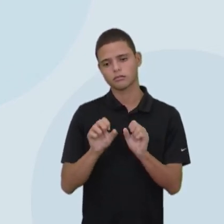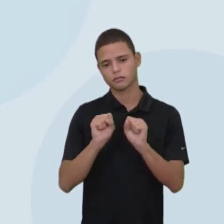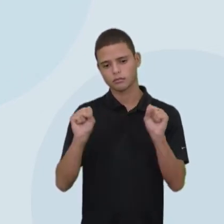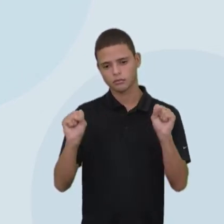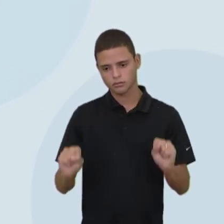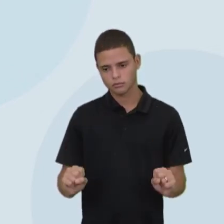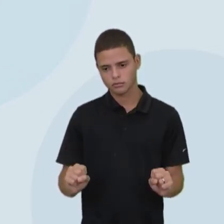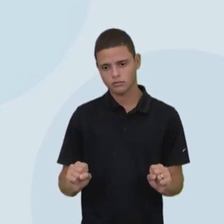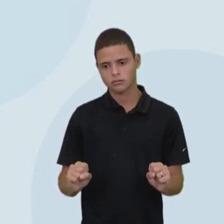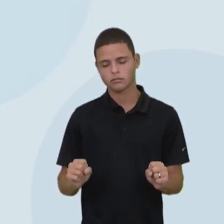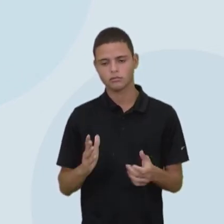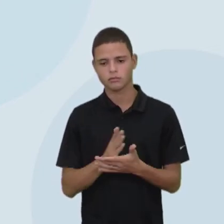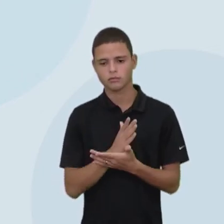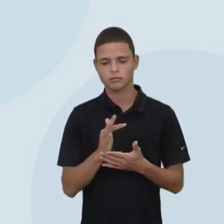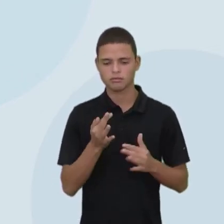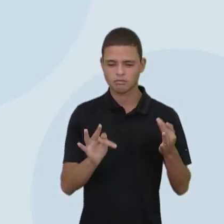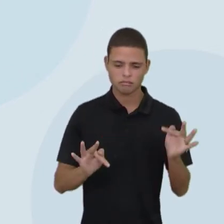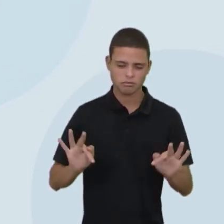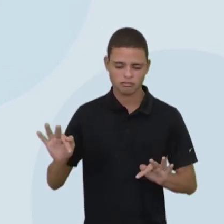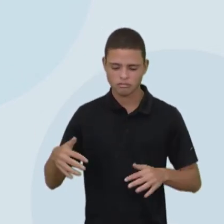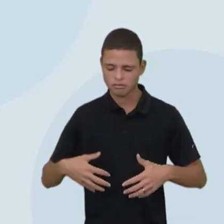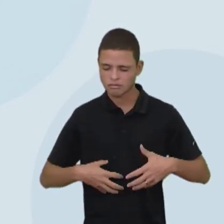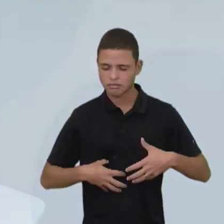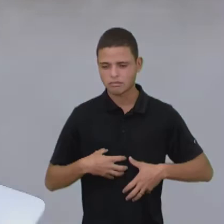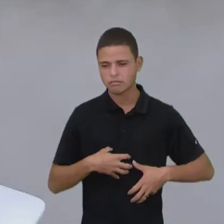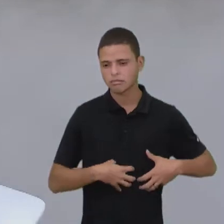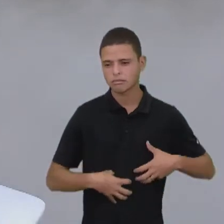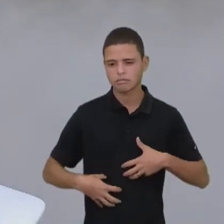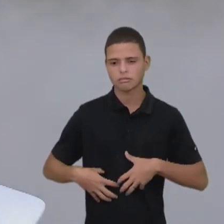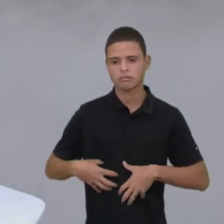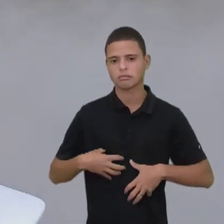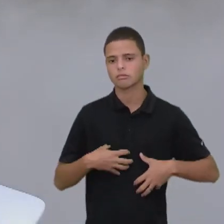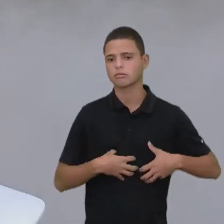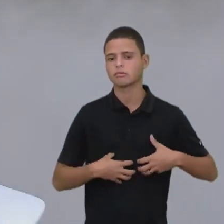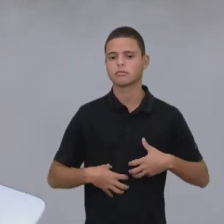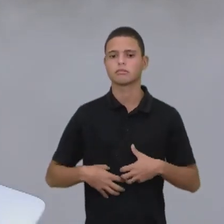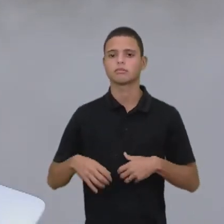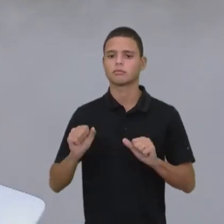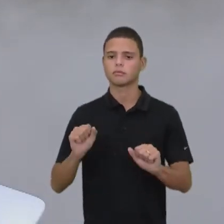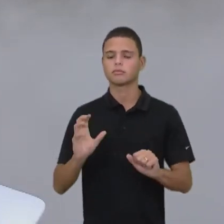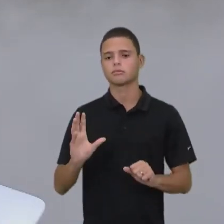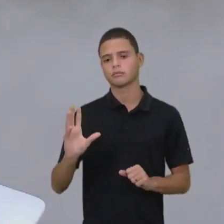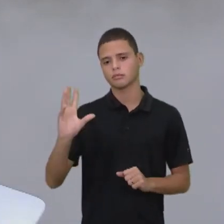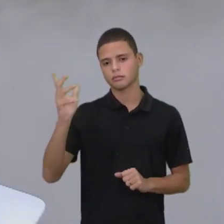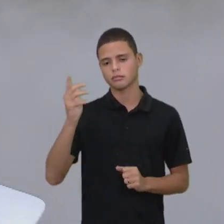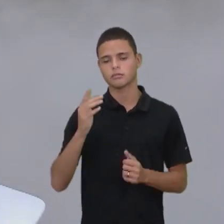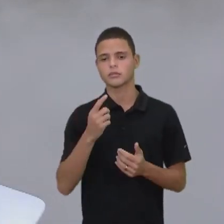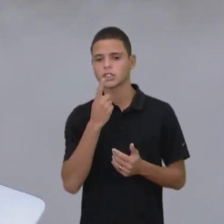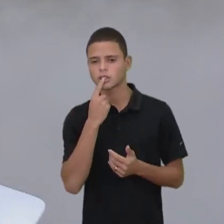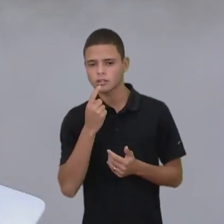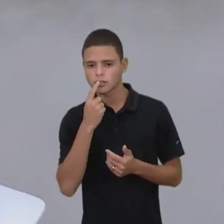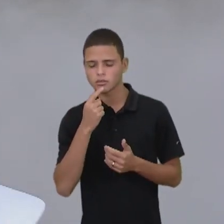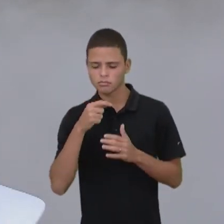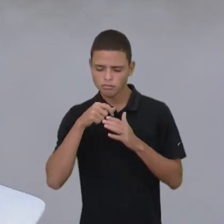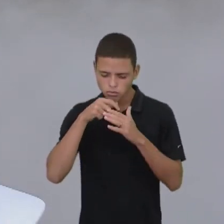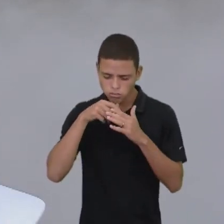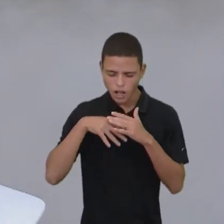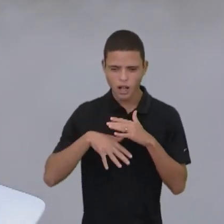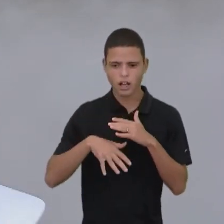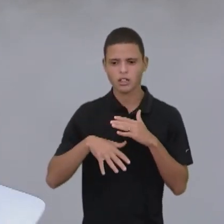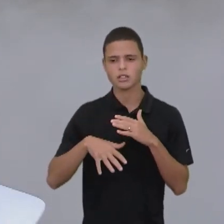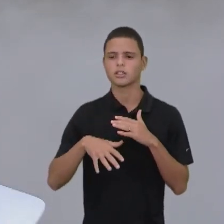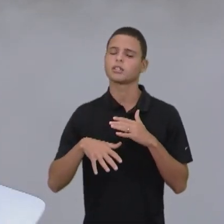de estômago são... É algo corriqueiro, pode acontecer. Sangramento bucal